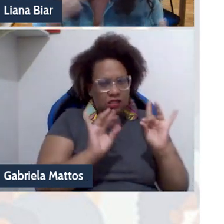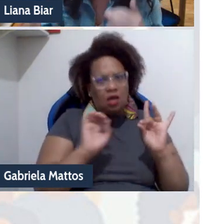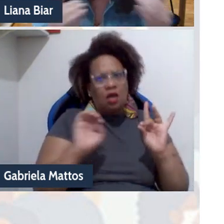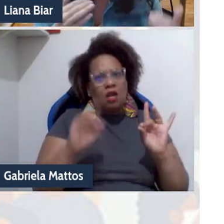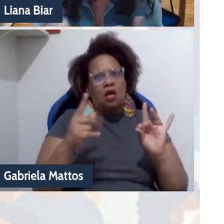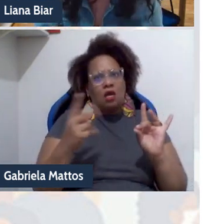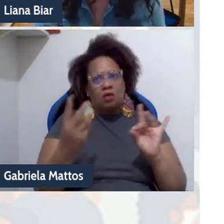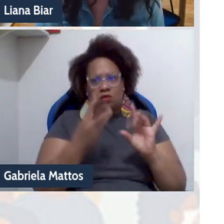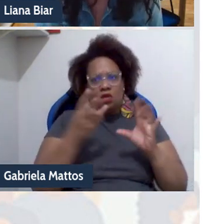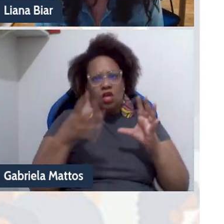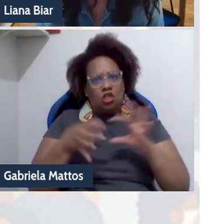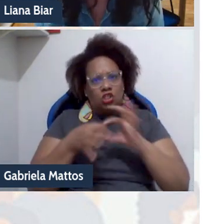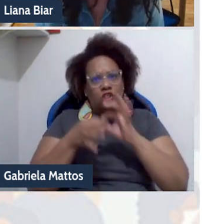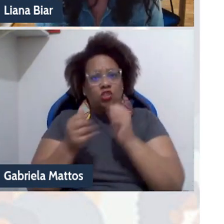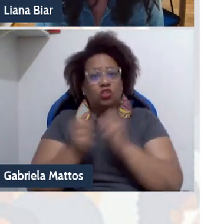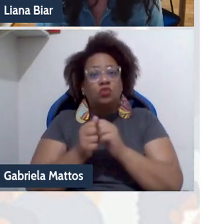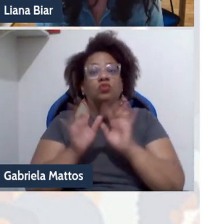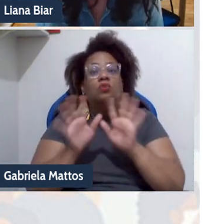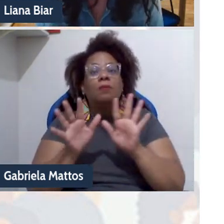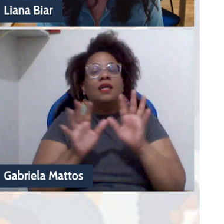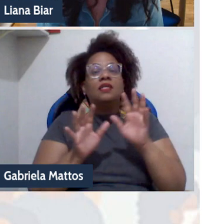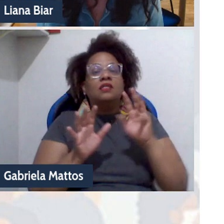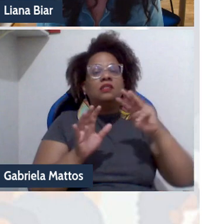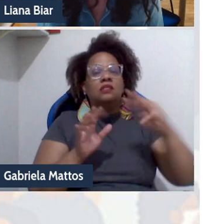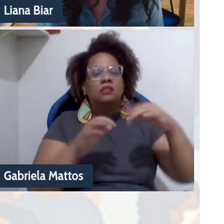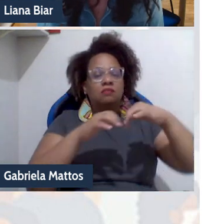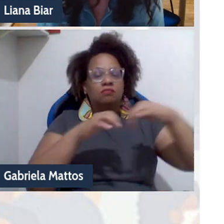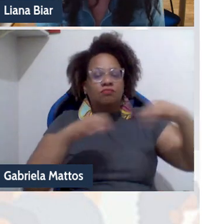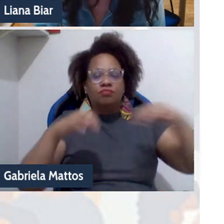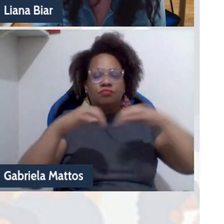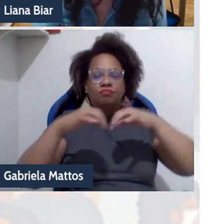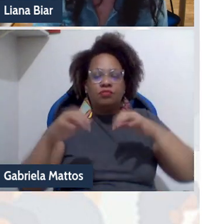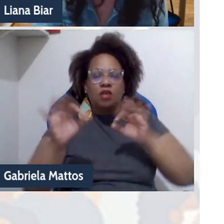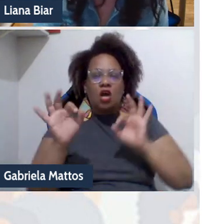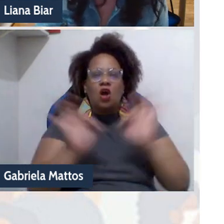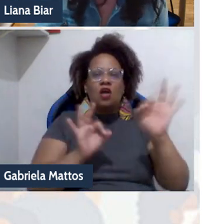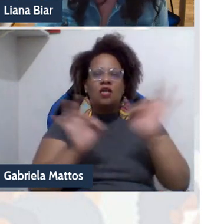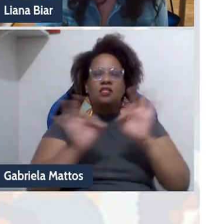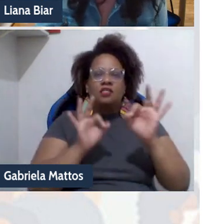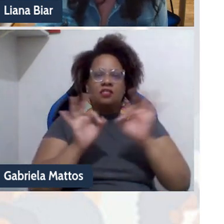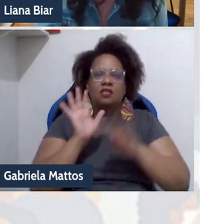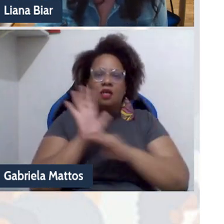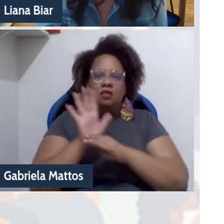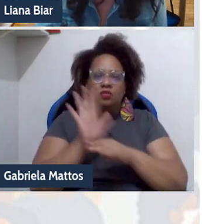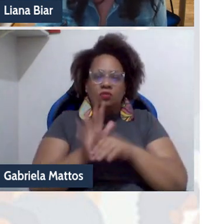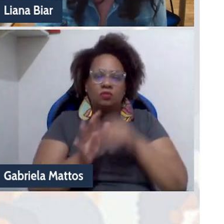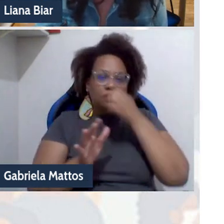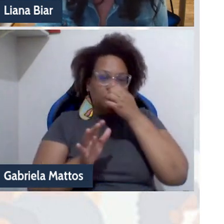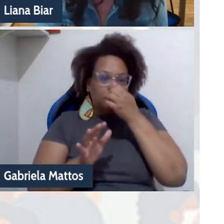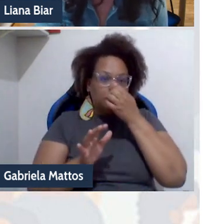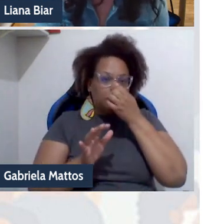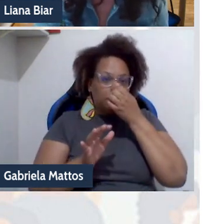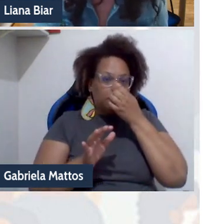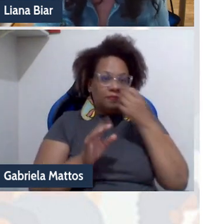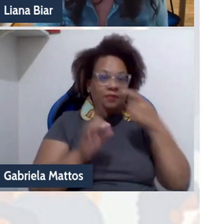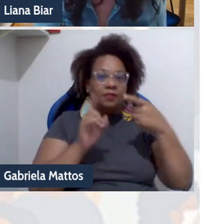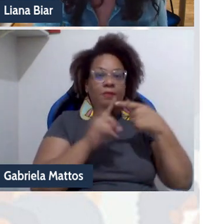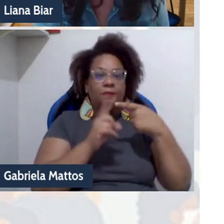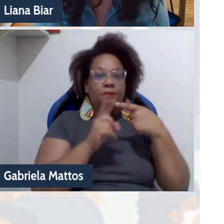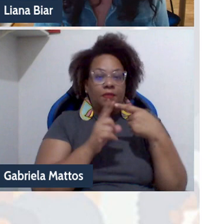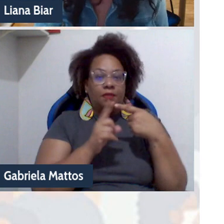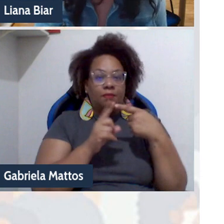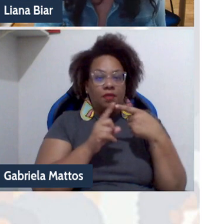as lâminas nos ajudam a organizar um pouco as categorias analíticas. Então, numa primeira lâmina, o nosso foco está no